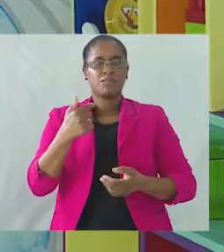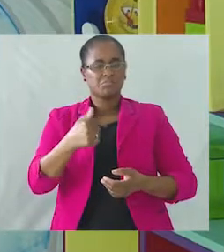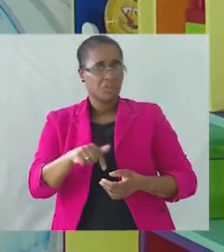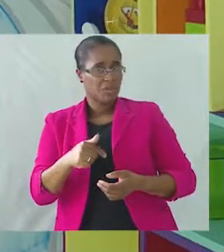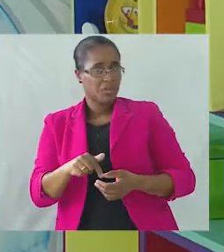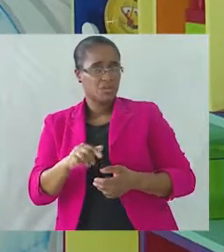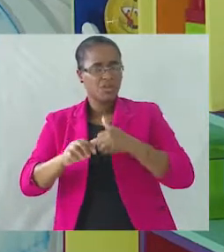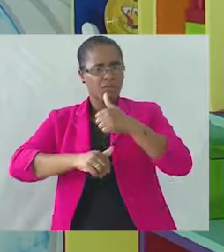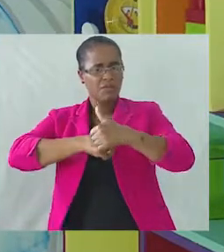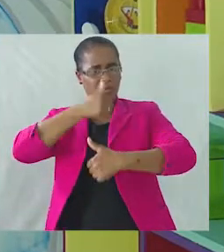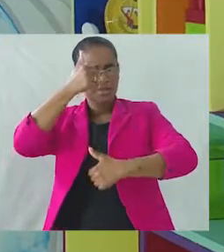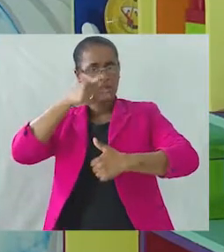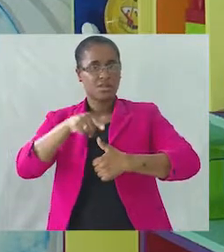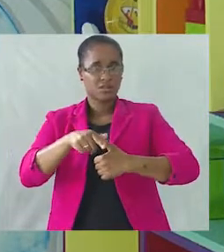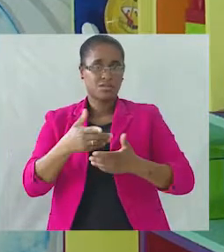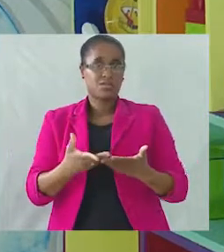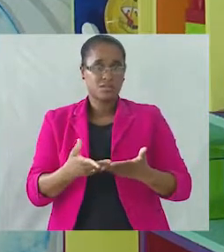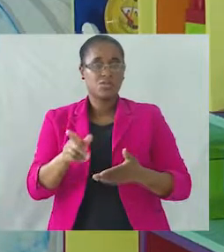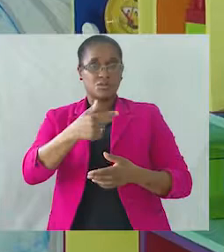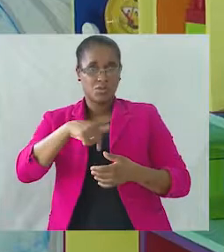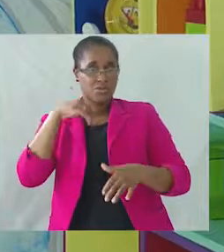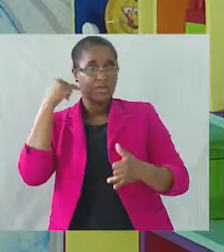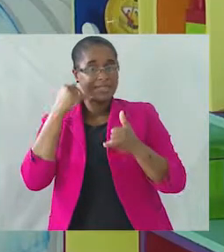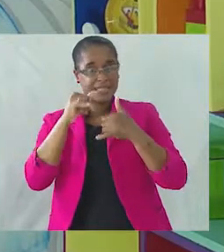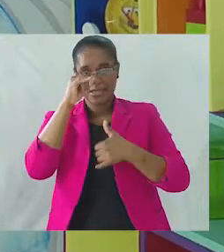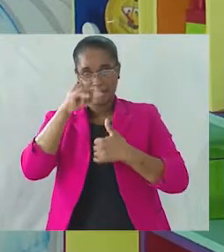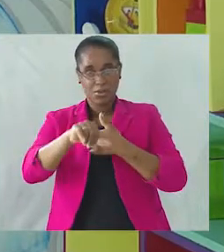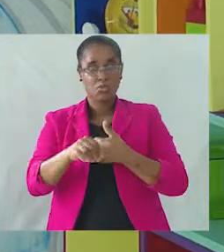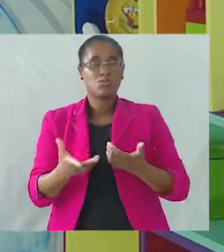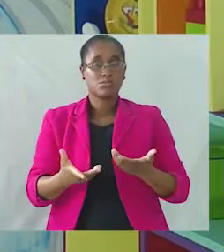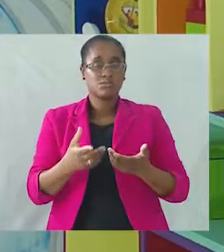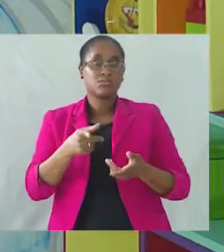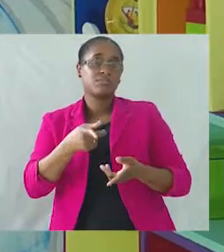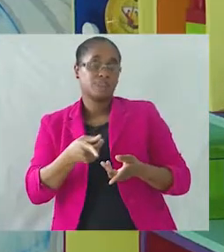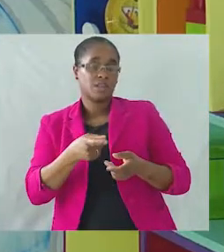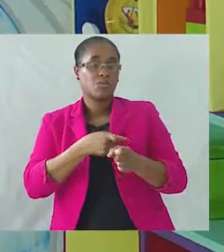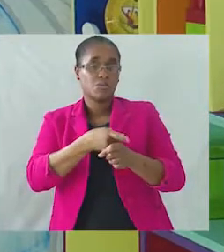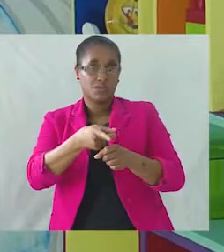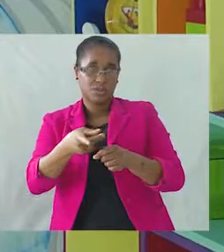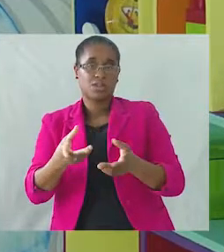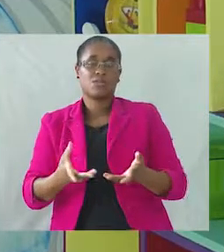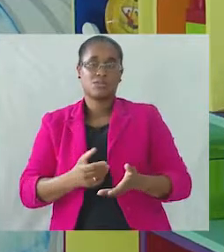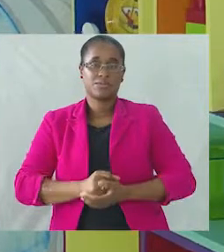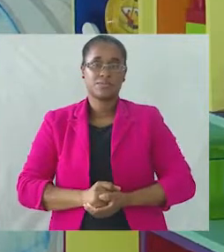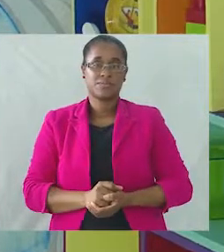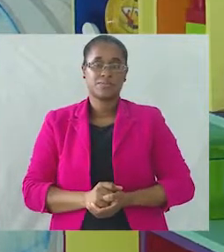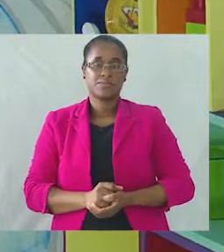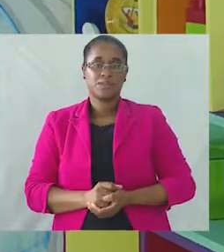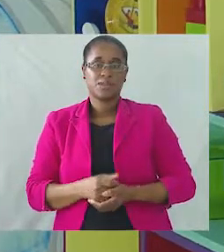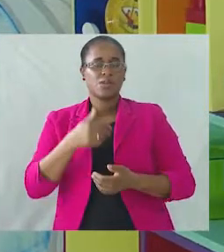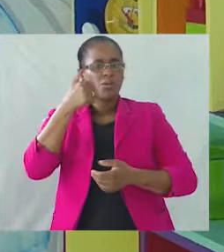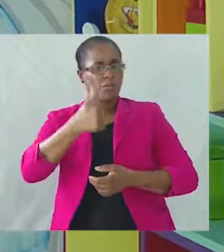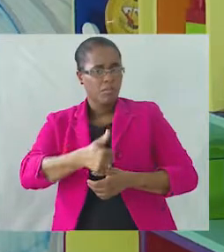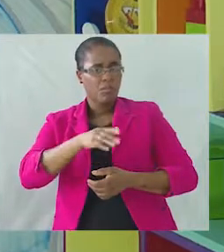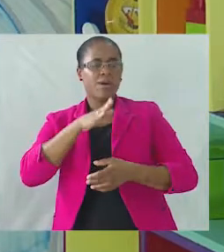Temos que vencer este nosso inimigo, que é o Covid-19. E com